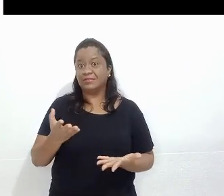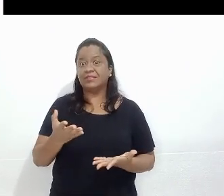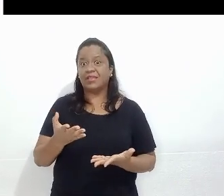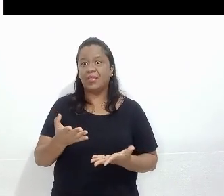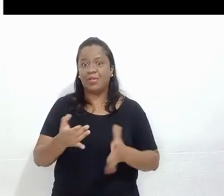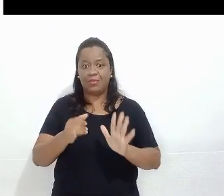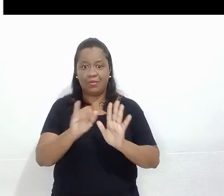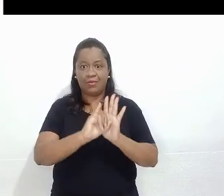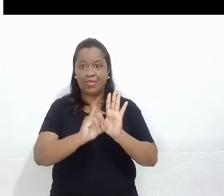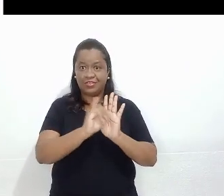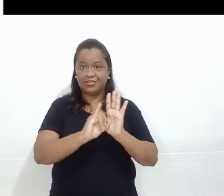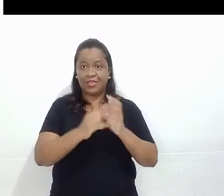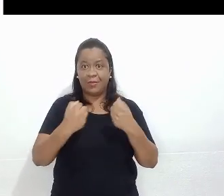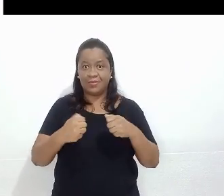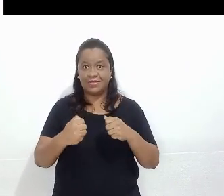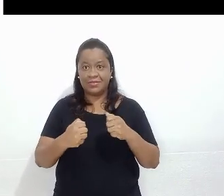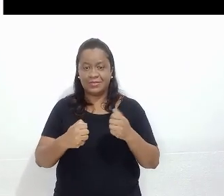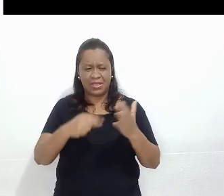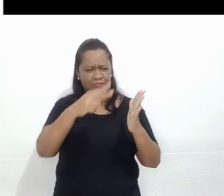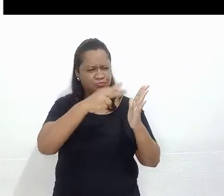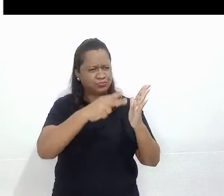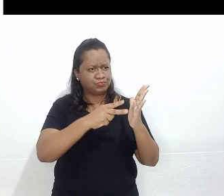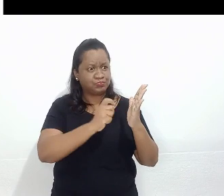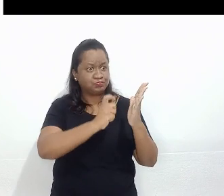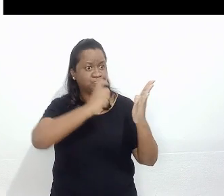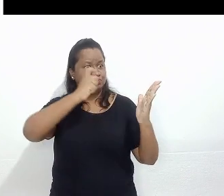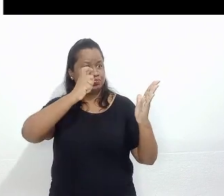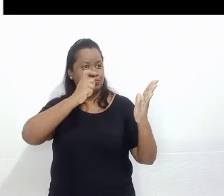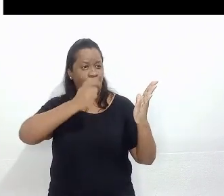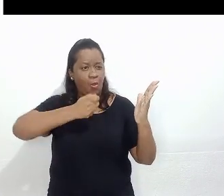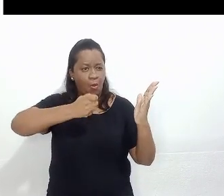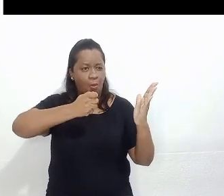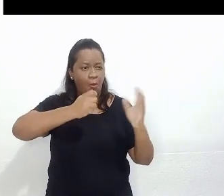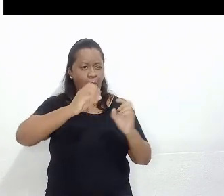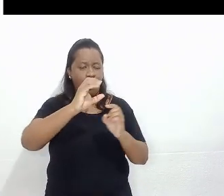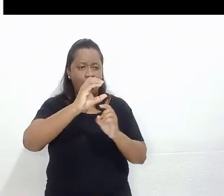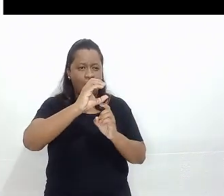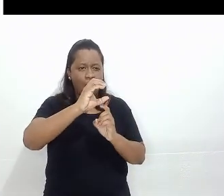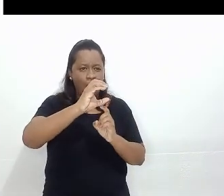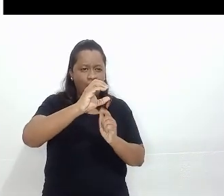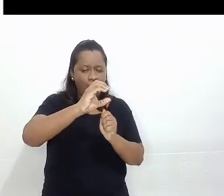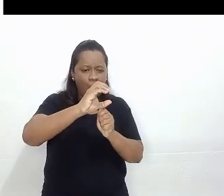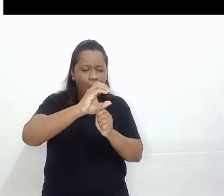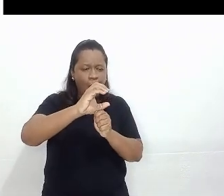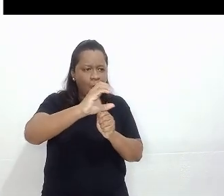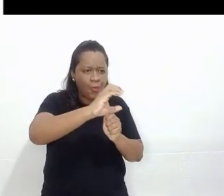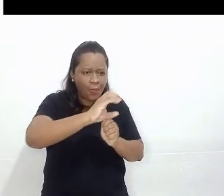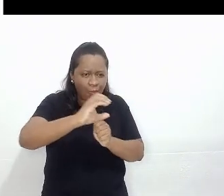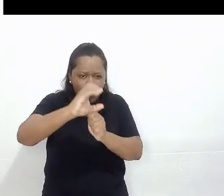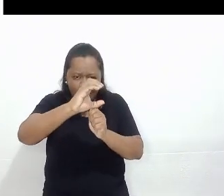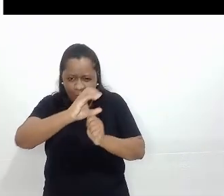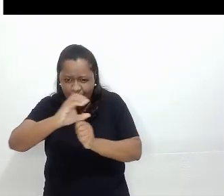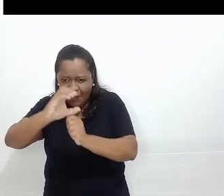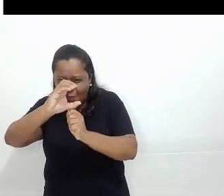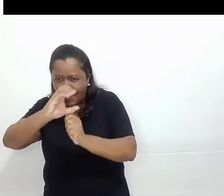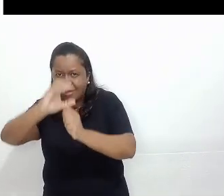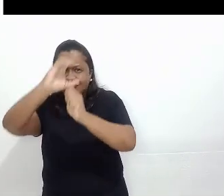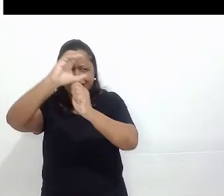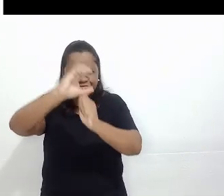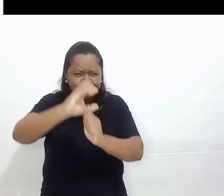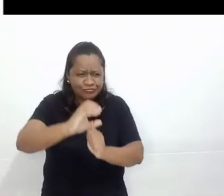lido com lupa, tá? Com lupa mesmo, olhar cada detalhe, porque se a gente não cumpre tudo aqueles quesitos que estão